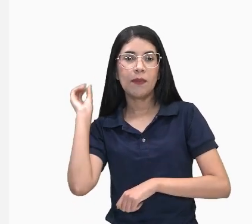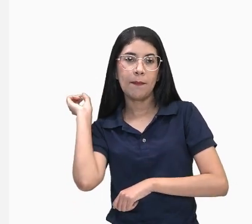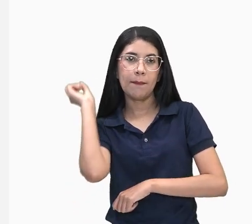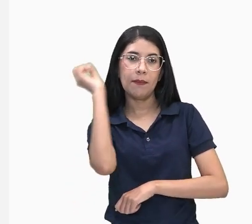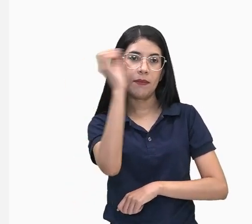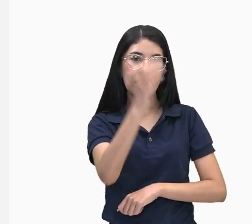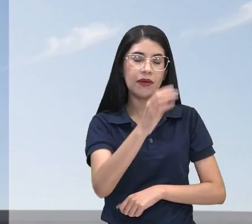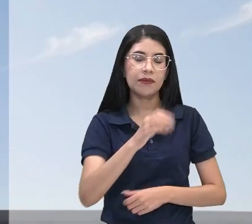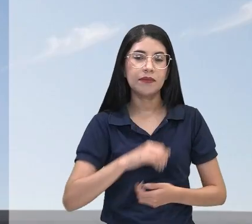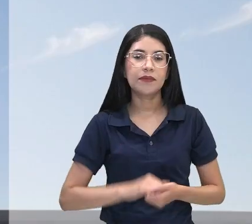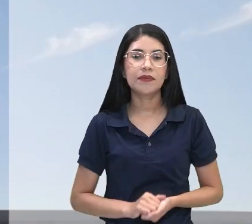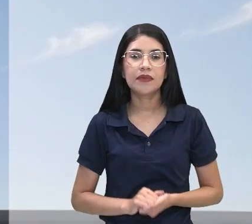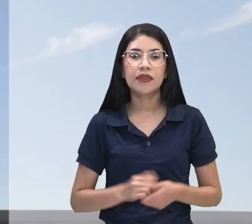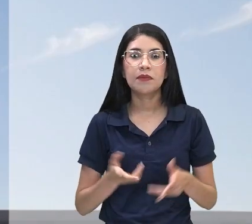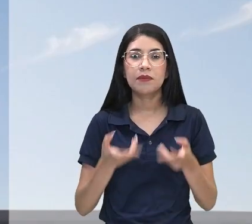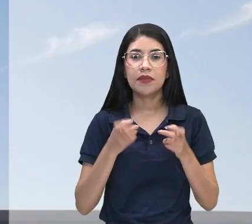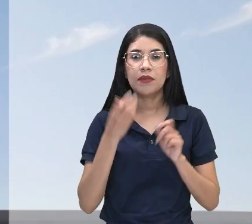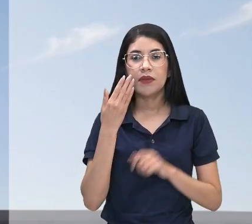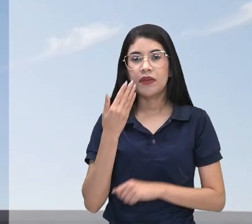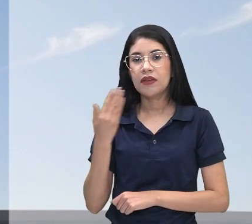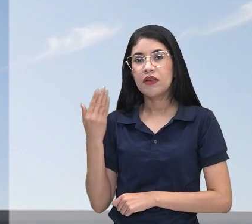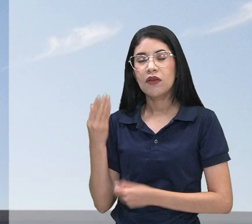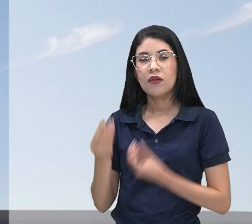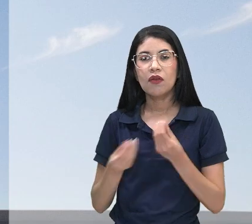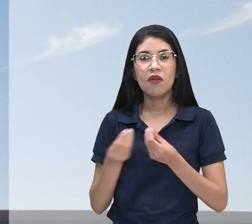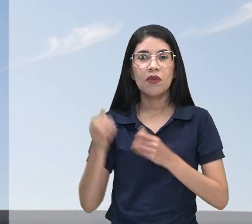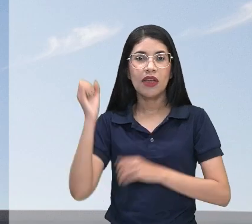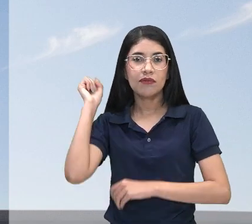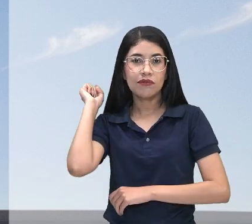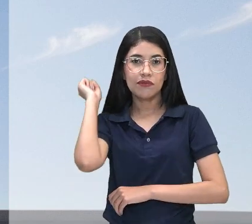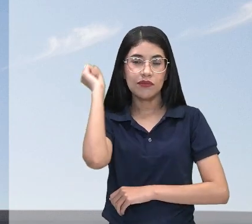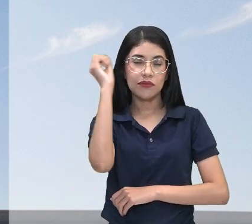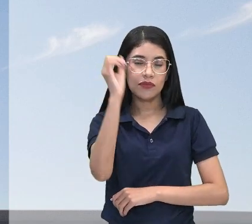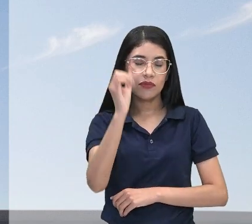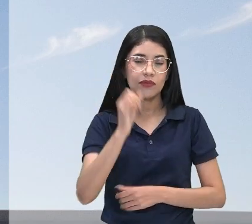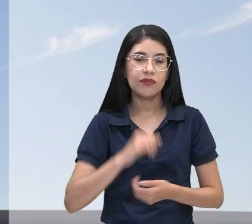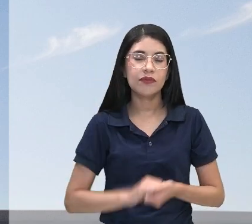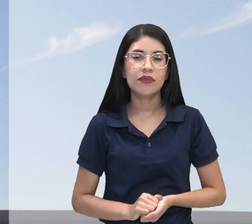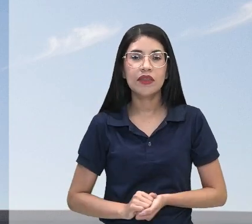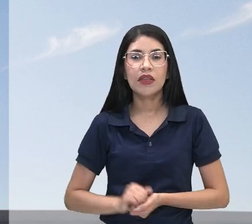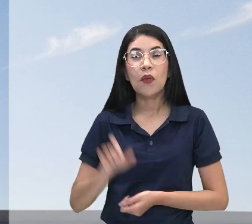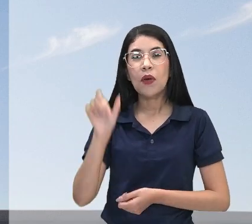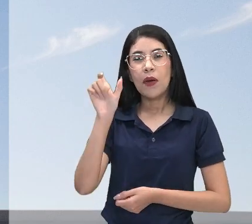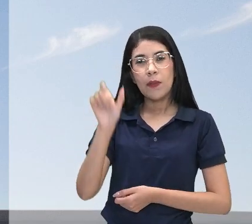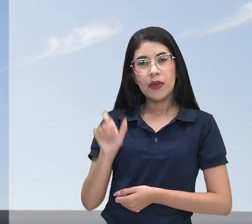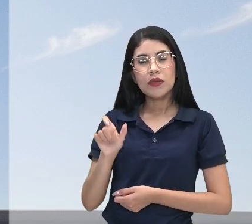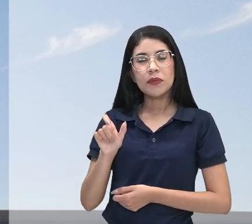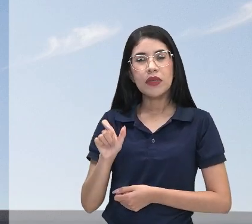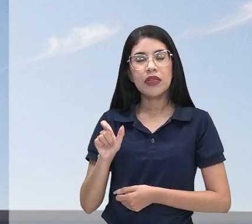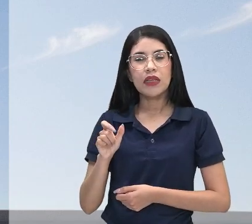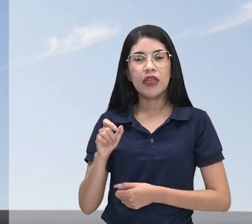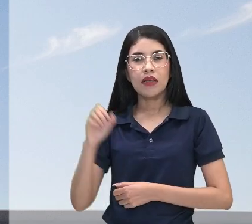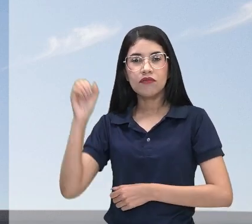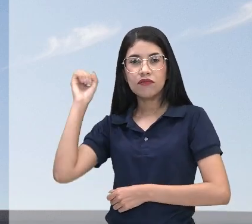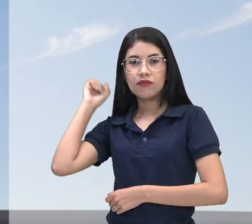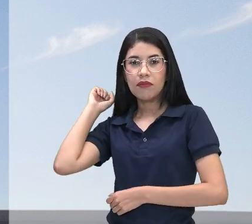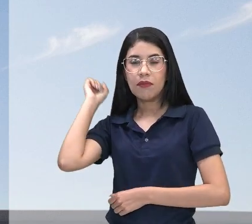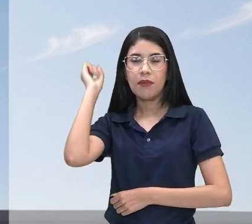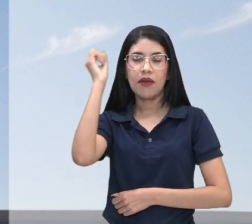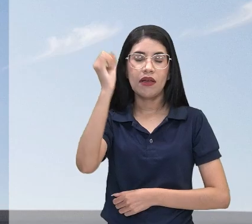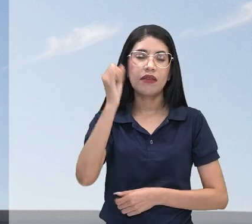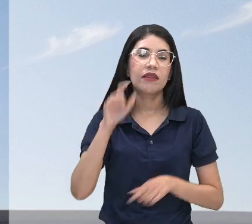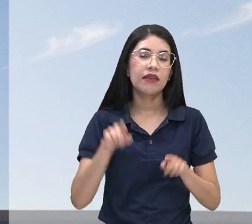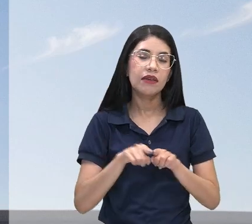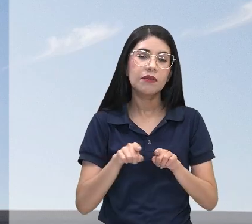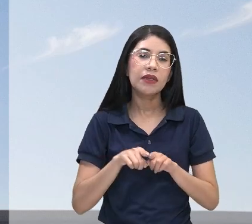E a gente percebe aí esse lançamento na imagem, né? O atleta lançando aí um pouco de trás. Tem